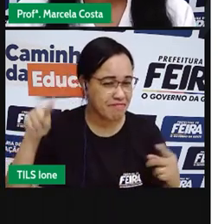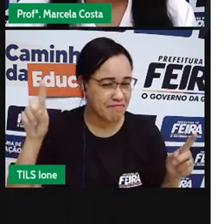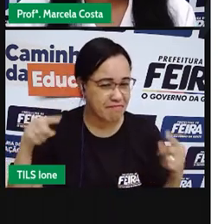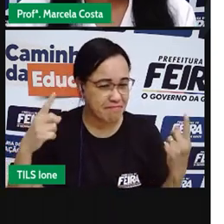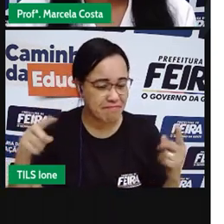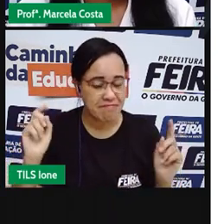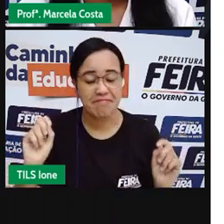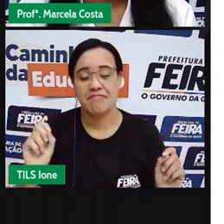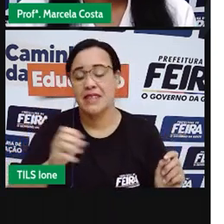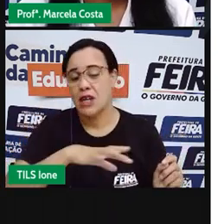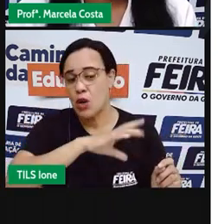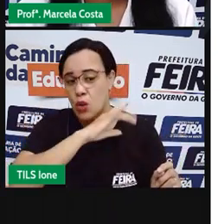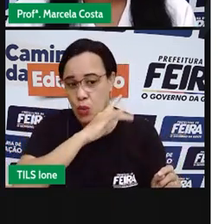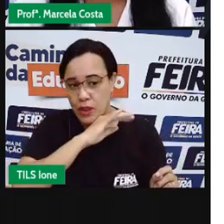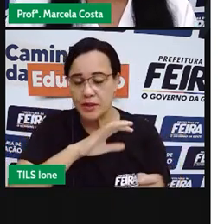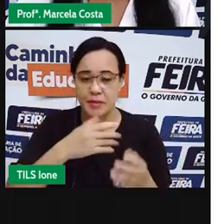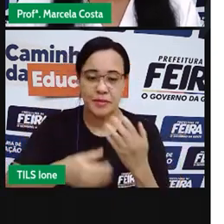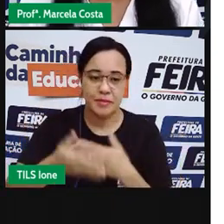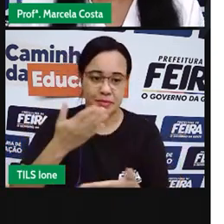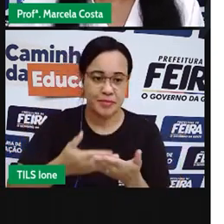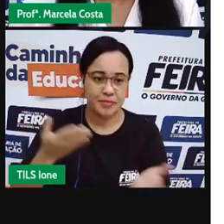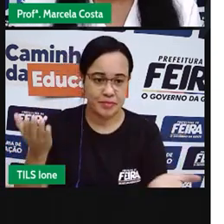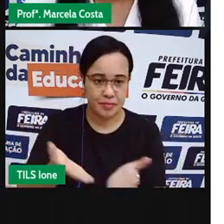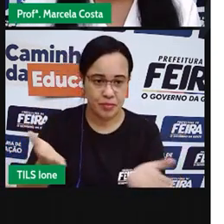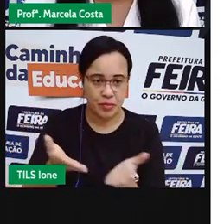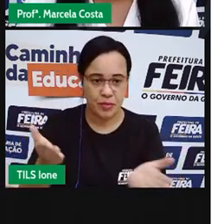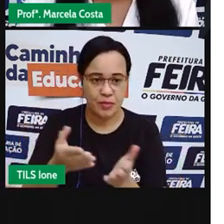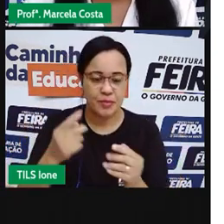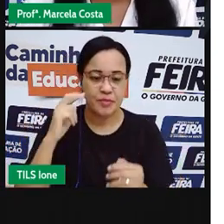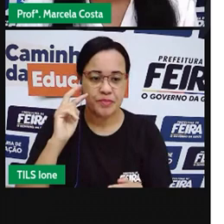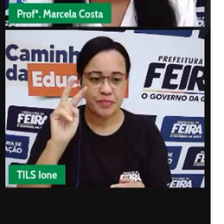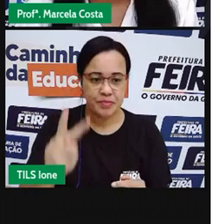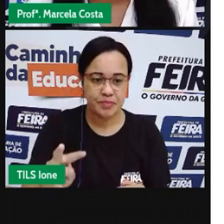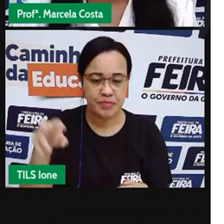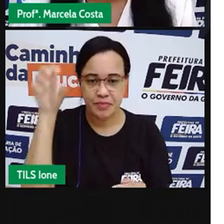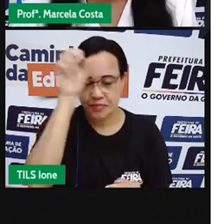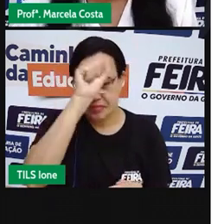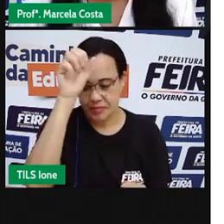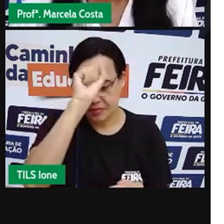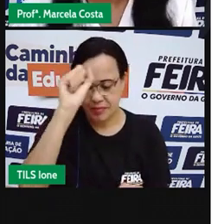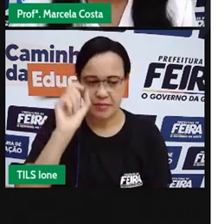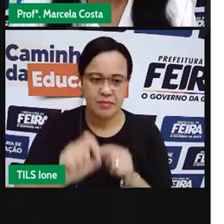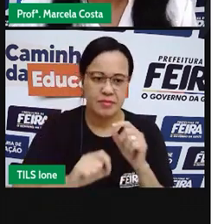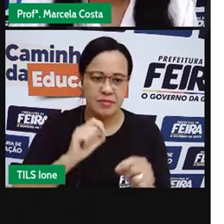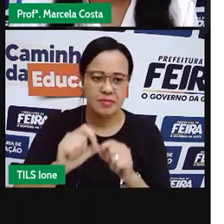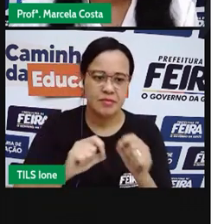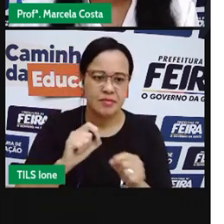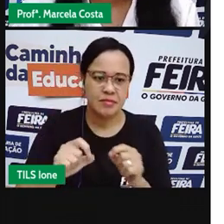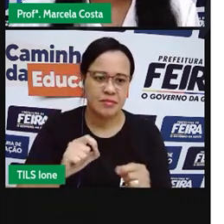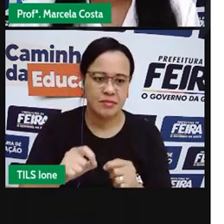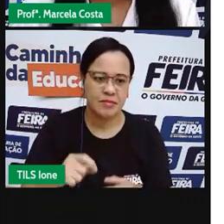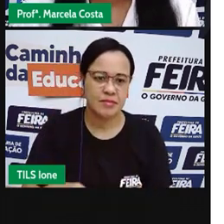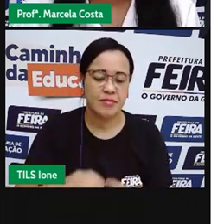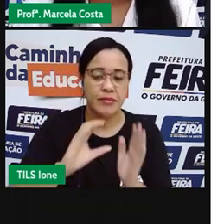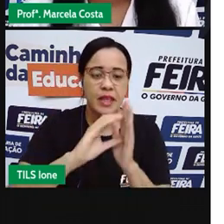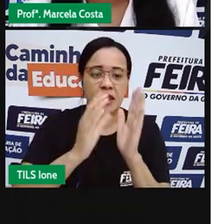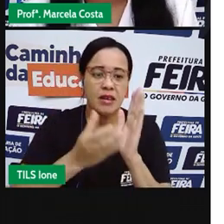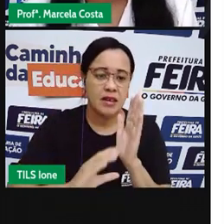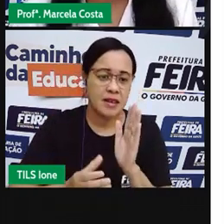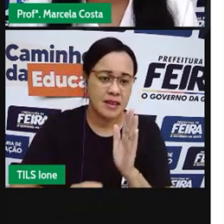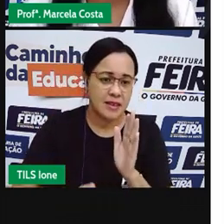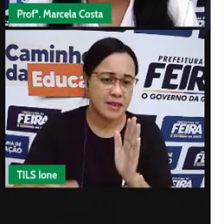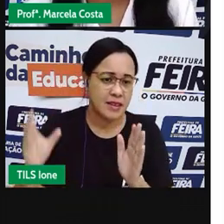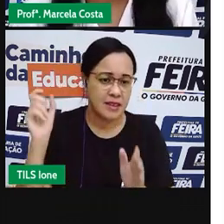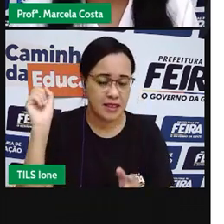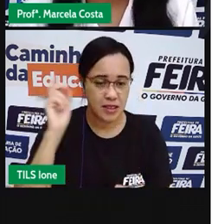Então, criançada, com essa aula de hoje, você vai aprender a descrever as características que são